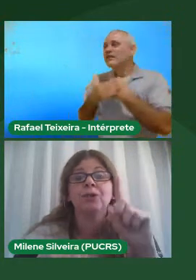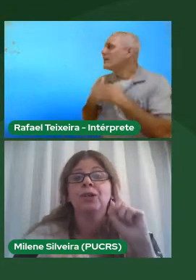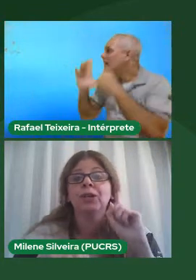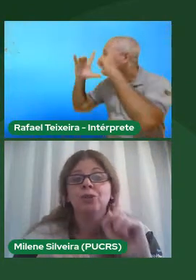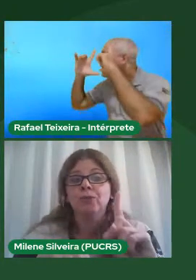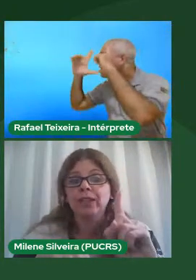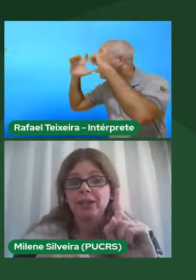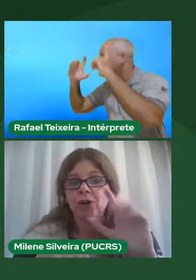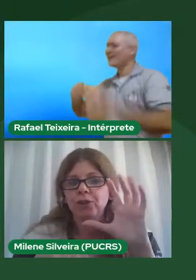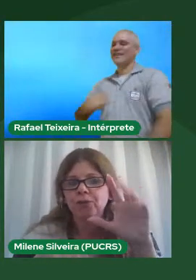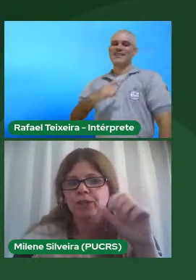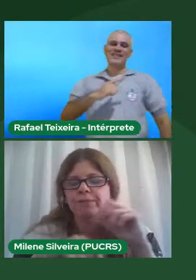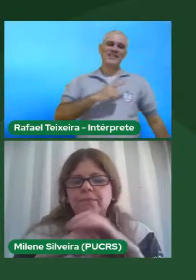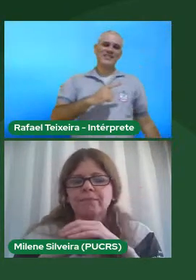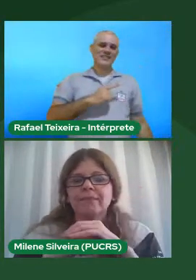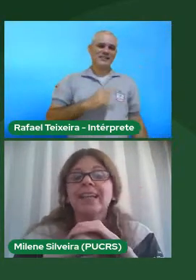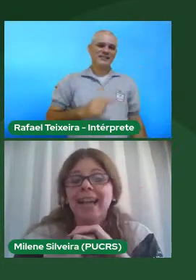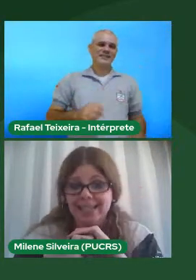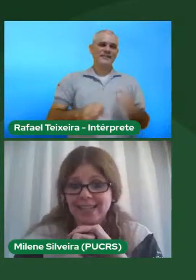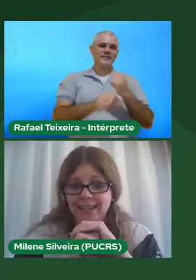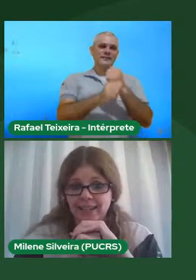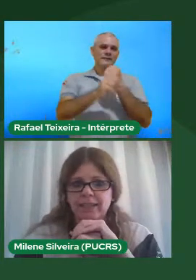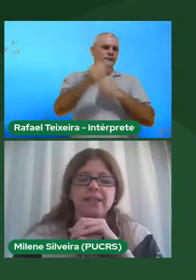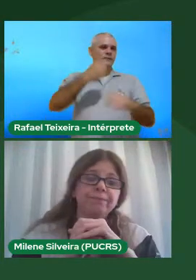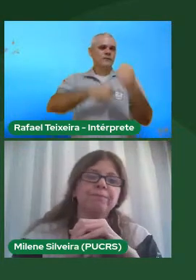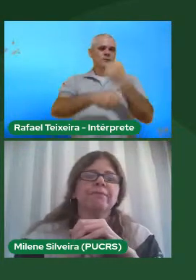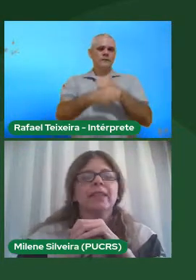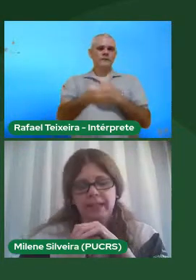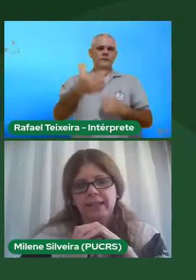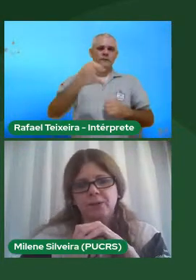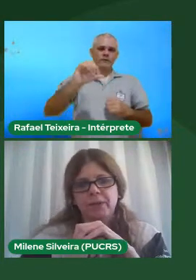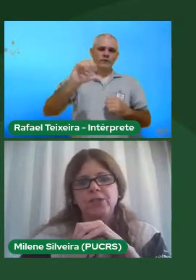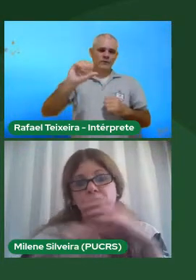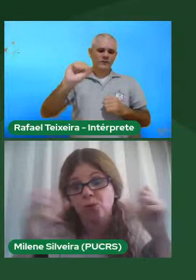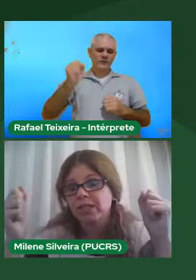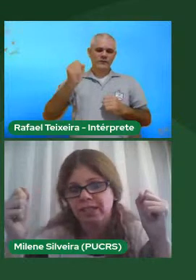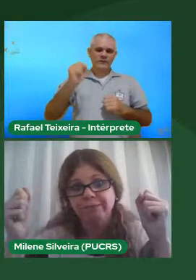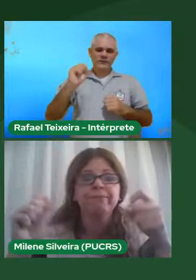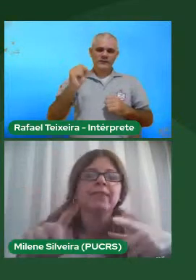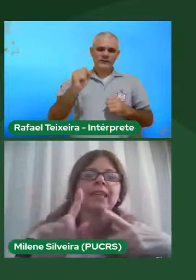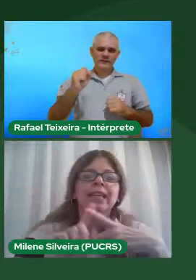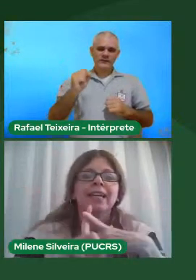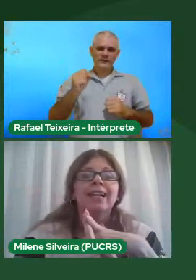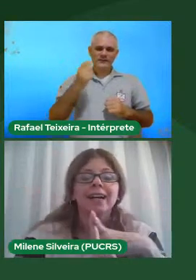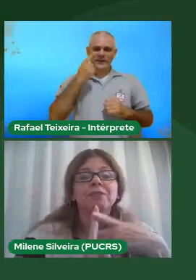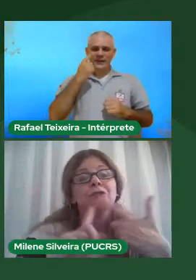apresentei. Então, em 98, eu fui caçar a Clarice, literalmente, consegui.